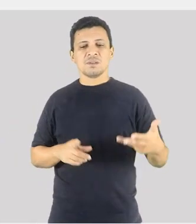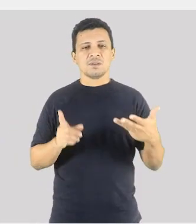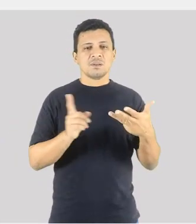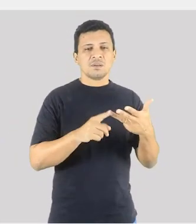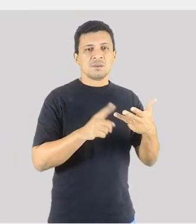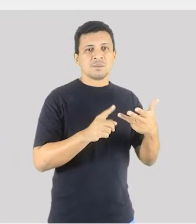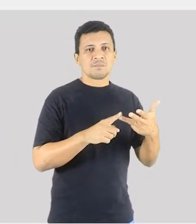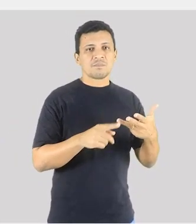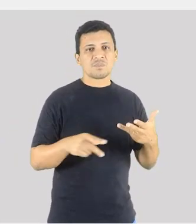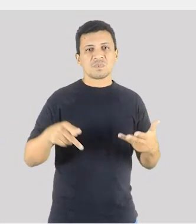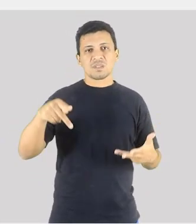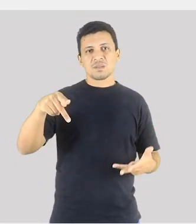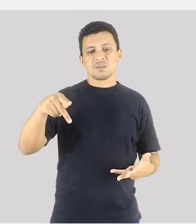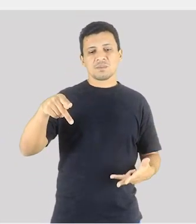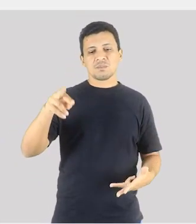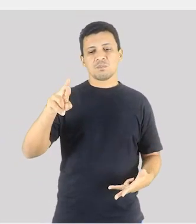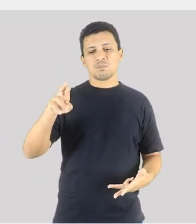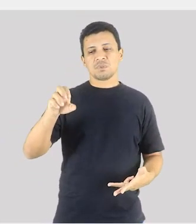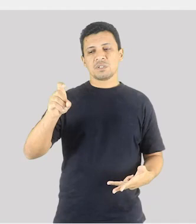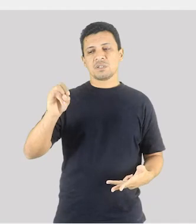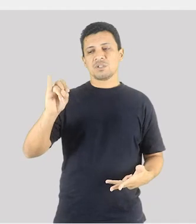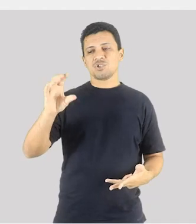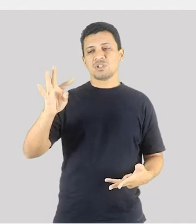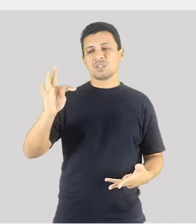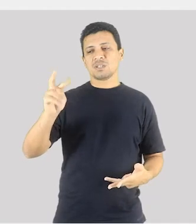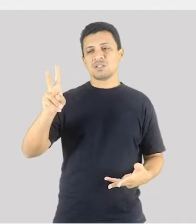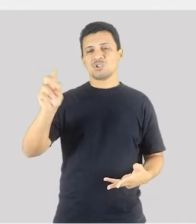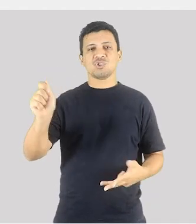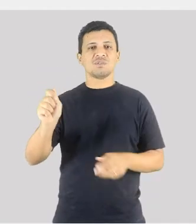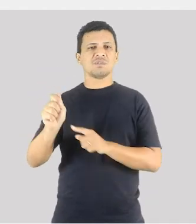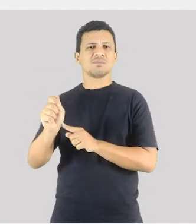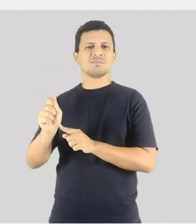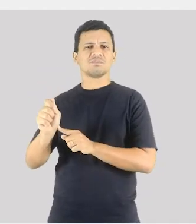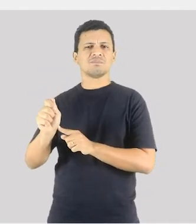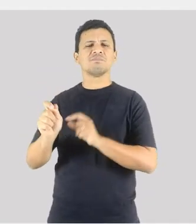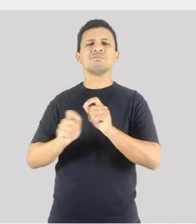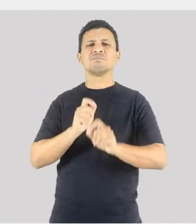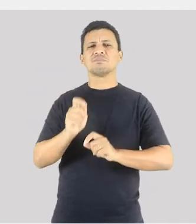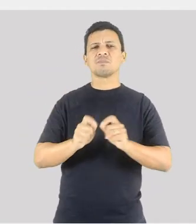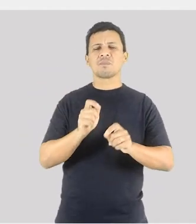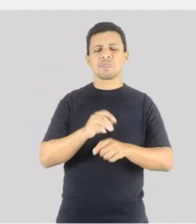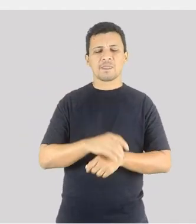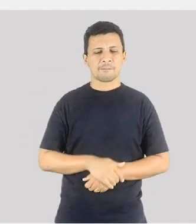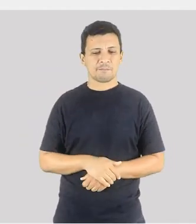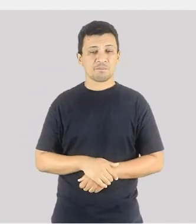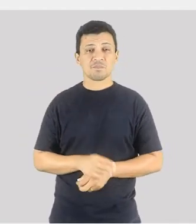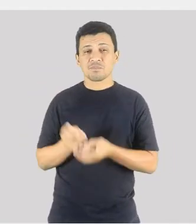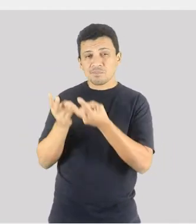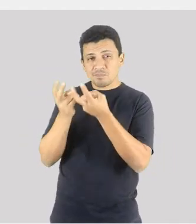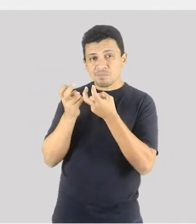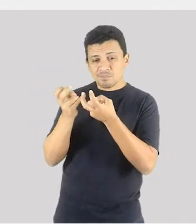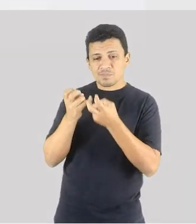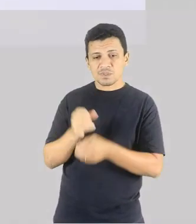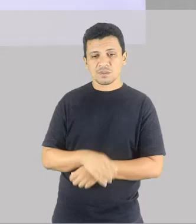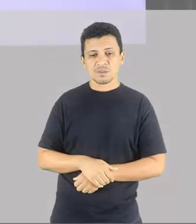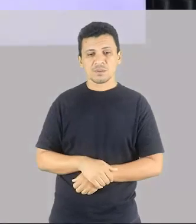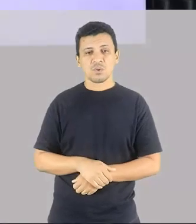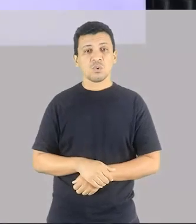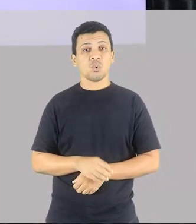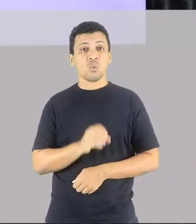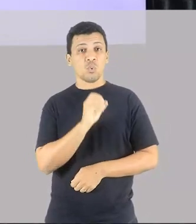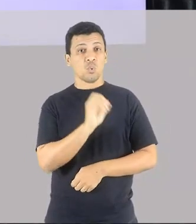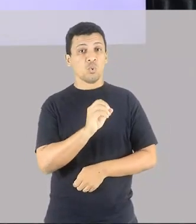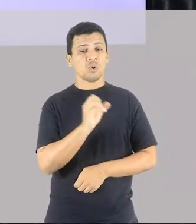só. Predicativa, lembra do predicativo, né? E quando se diz, observe, o importante é